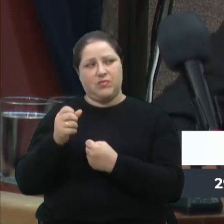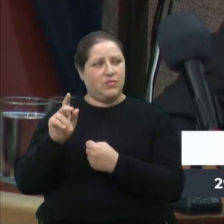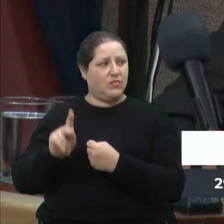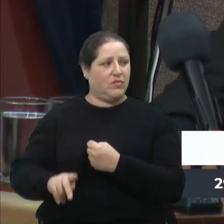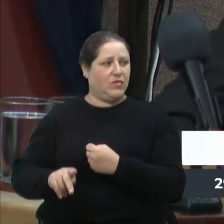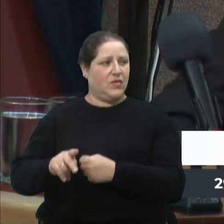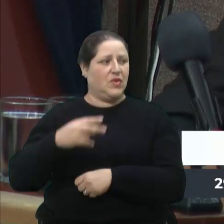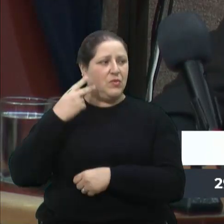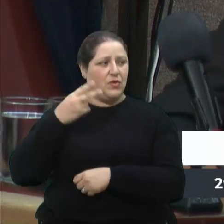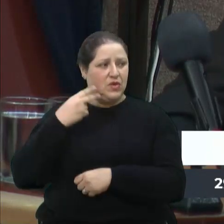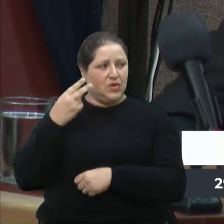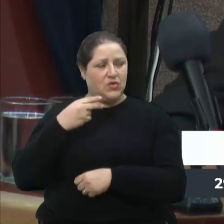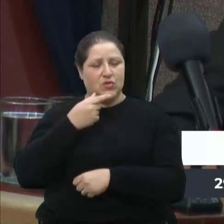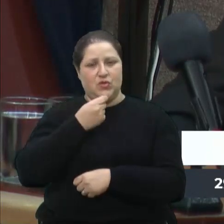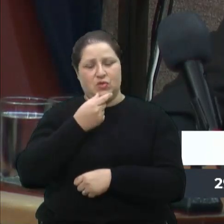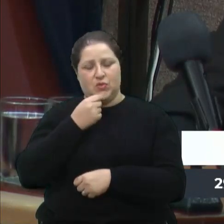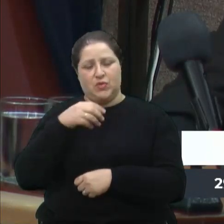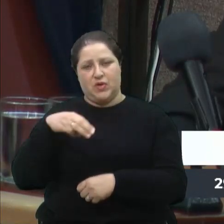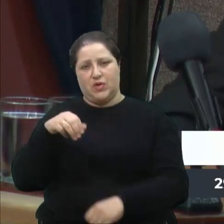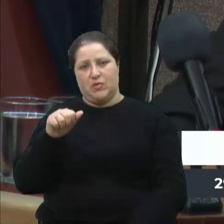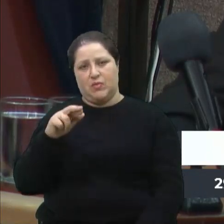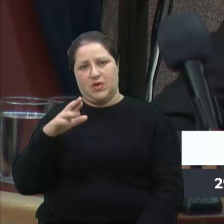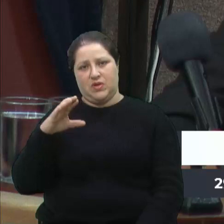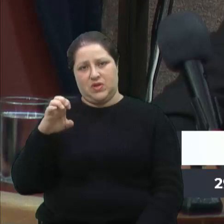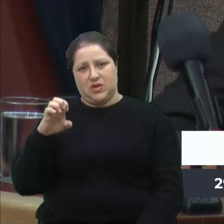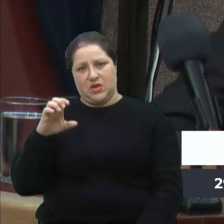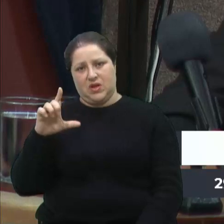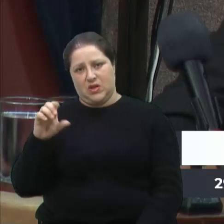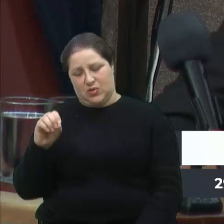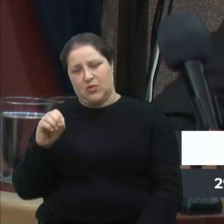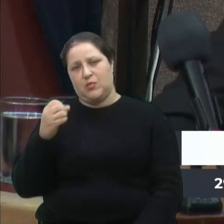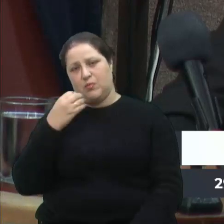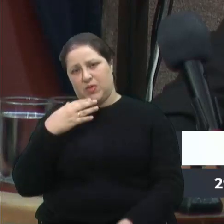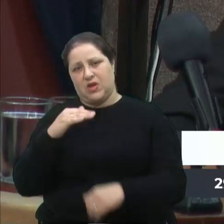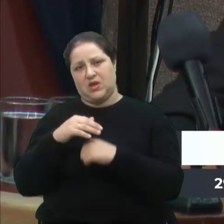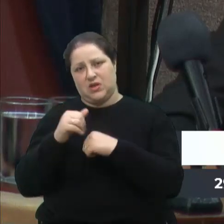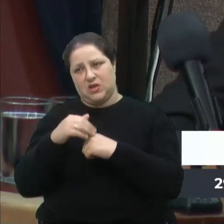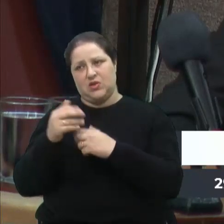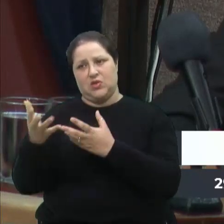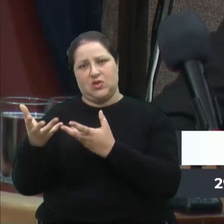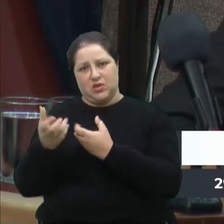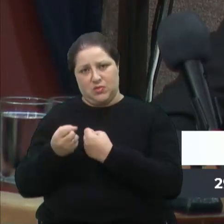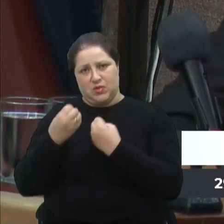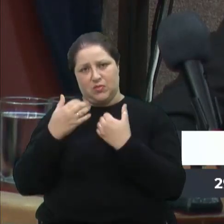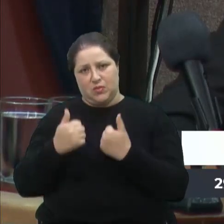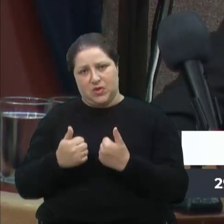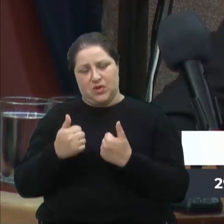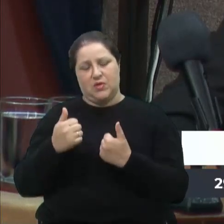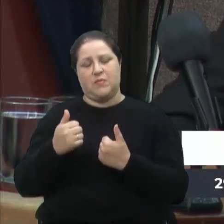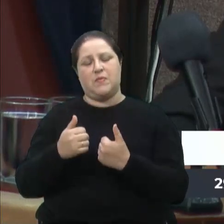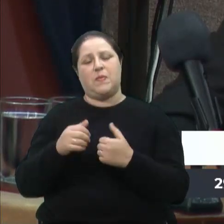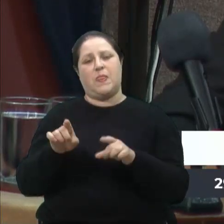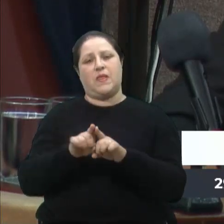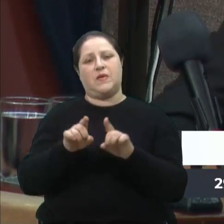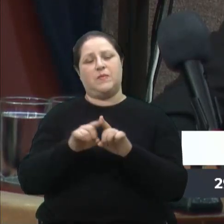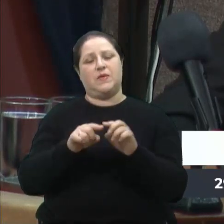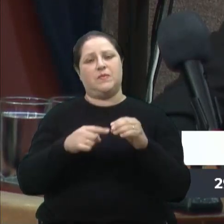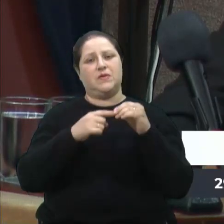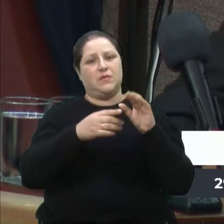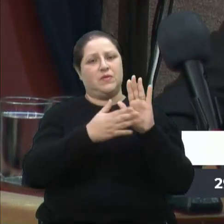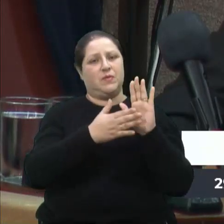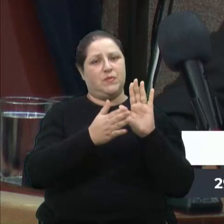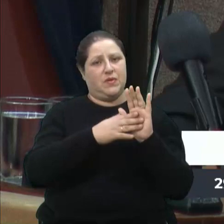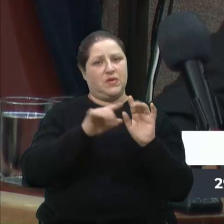Van Hatten, muito bem quisto, muito bem recebidos, mas principalmente pelas propostas e as